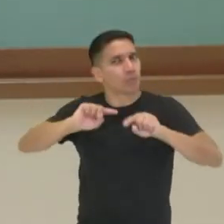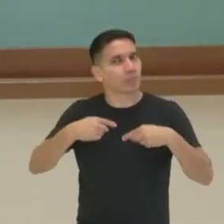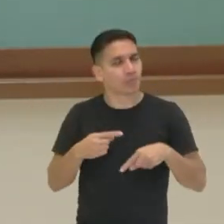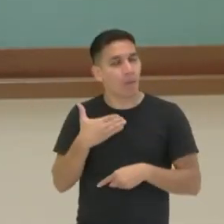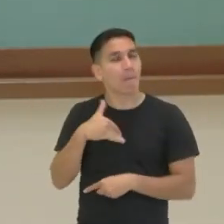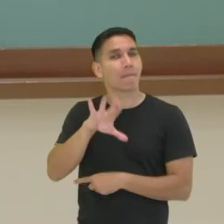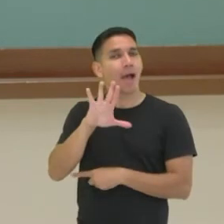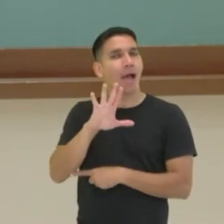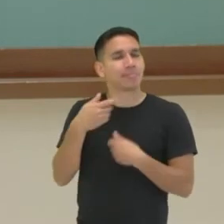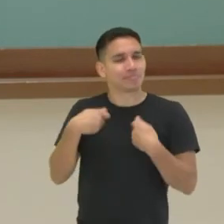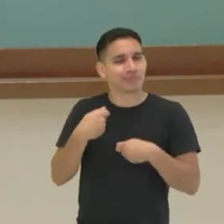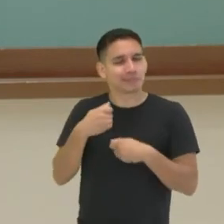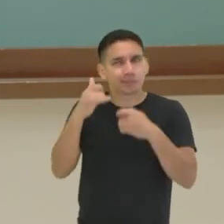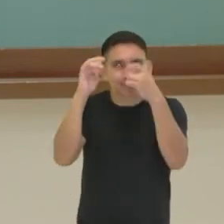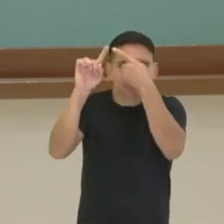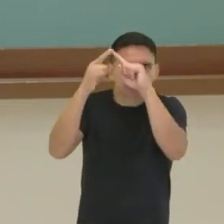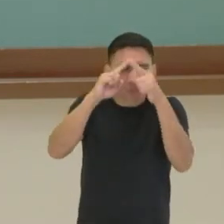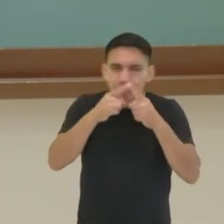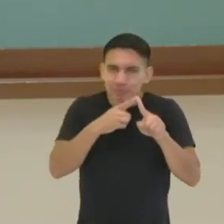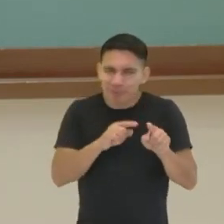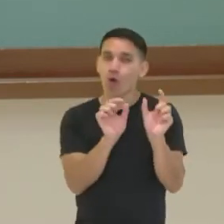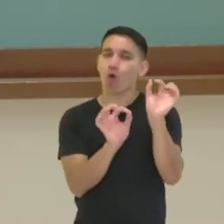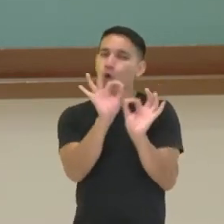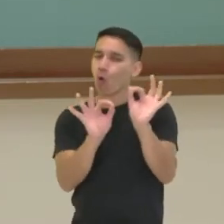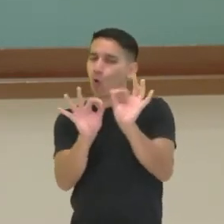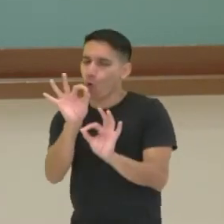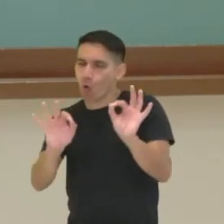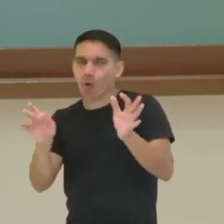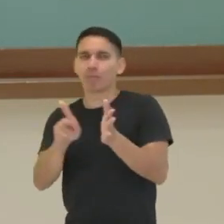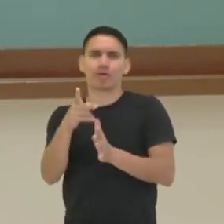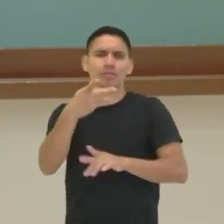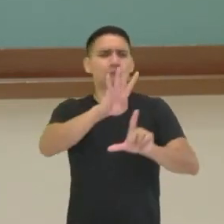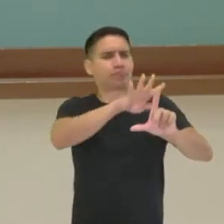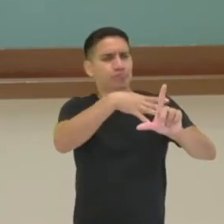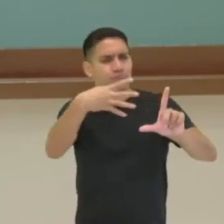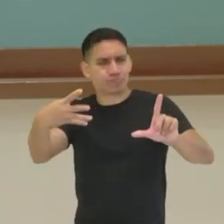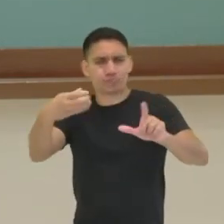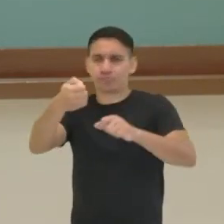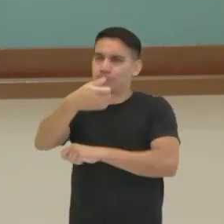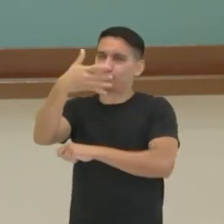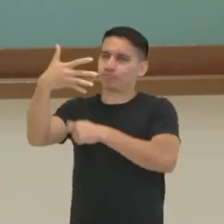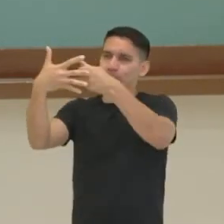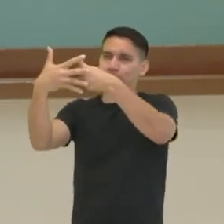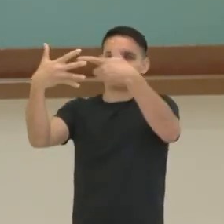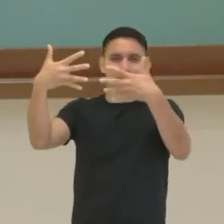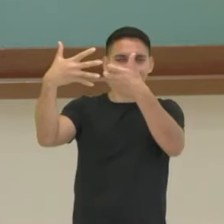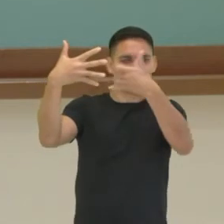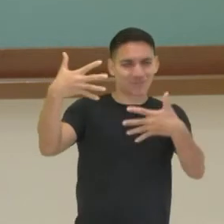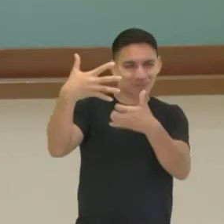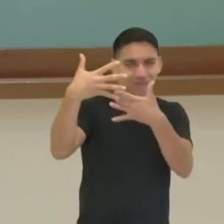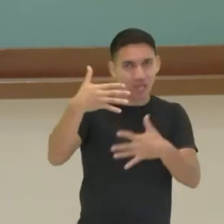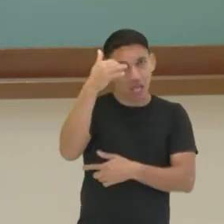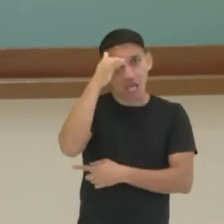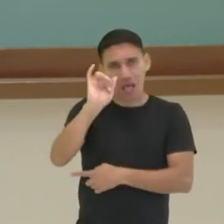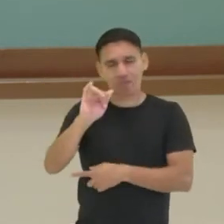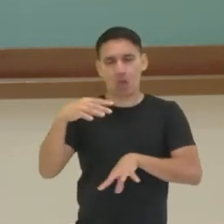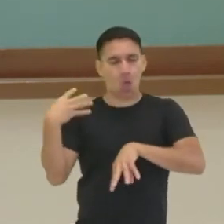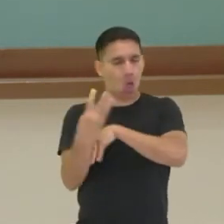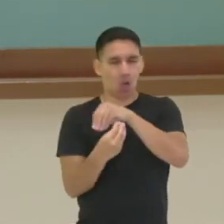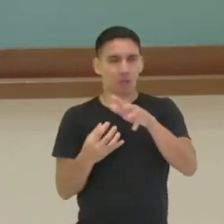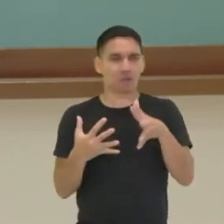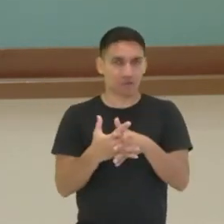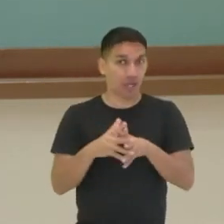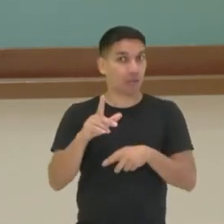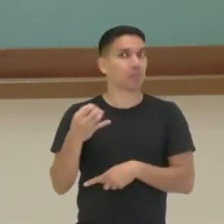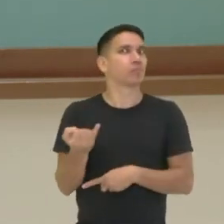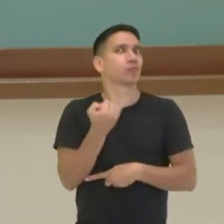mais de raciocínio. Então, monta um esqueminha ou diagrama ali para que você não se perca. É muito importante